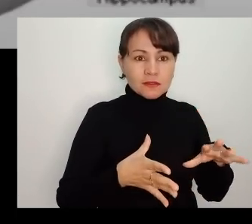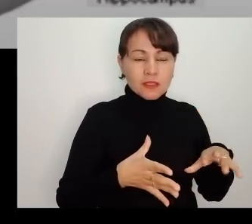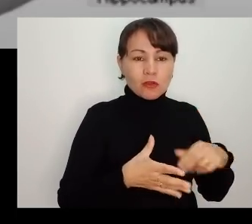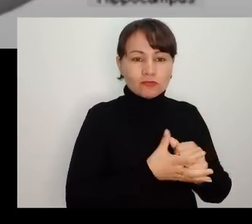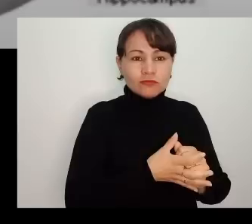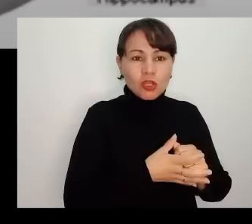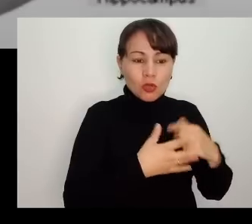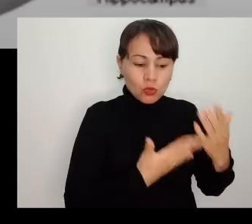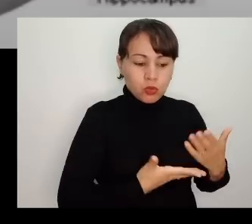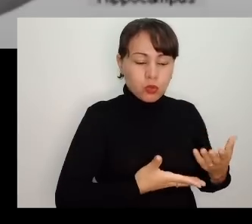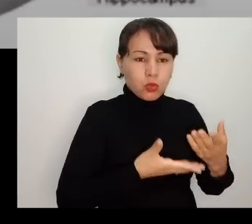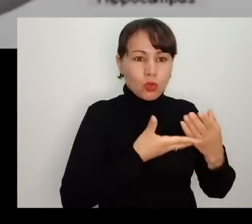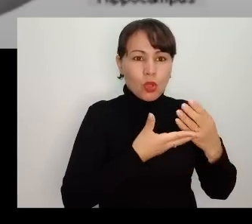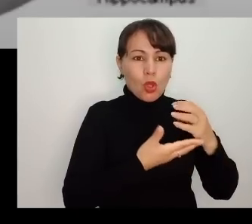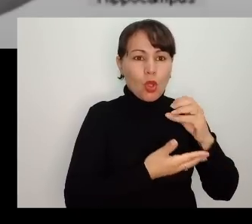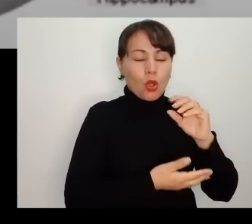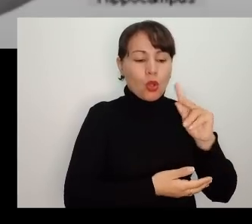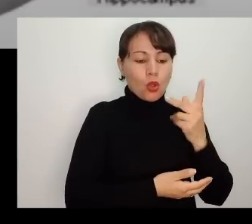liberação de hormônios.